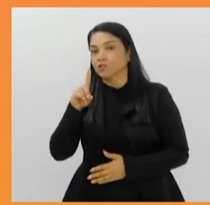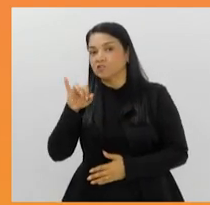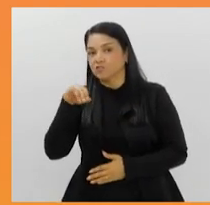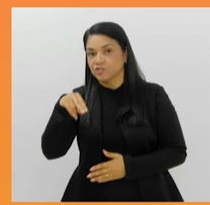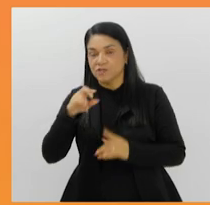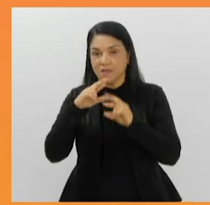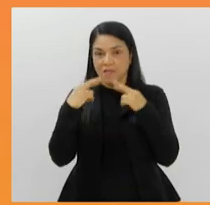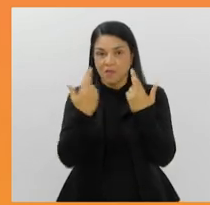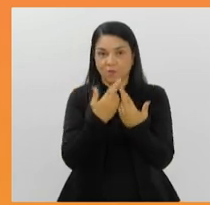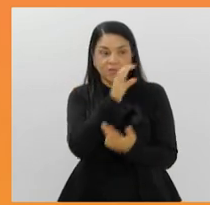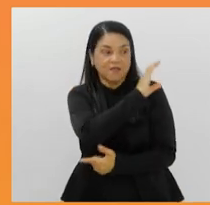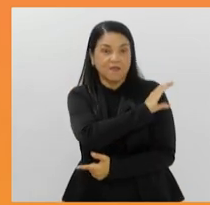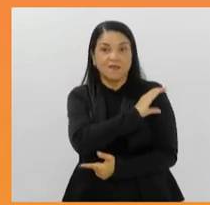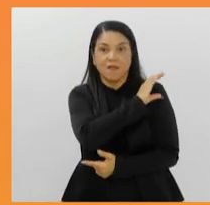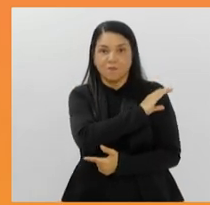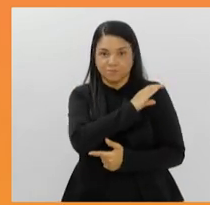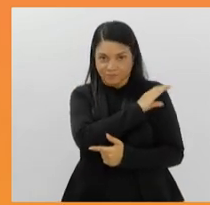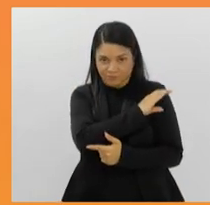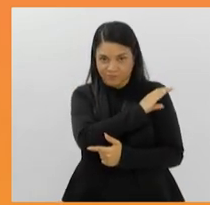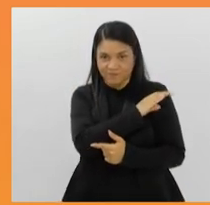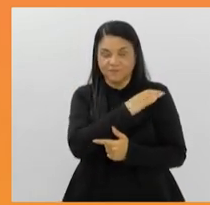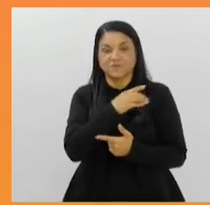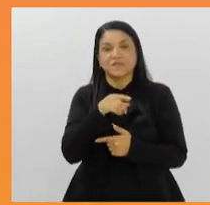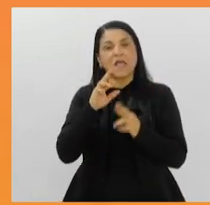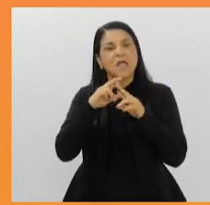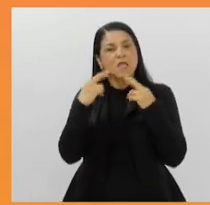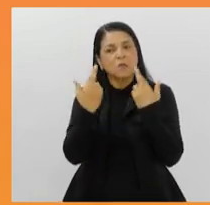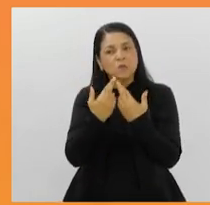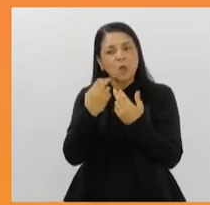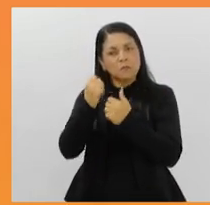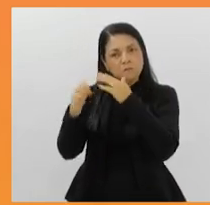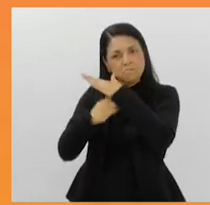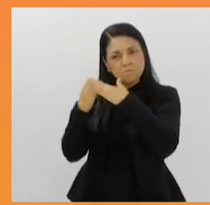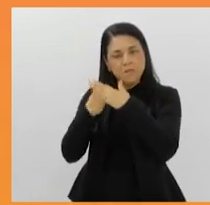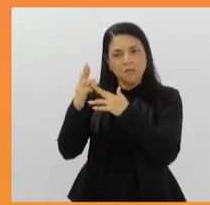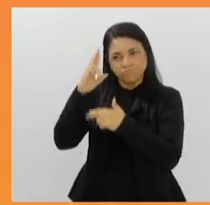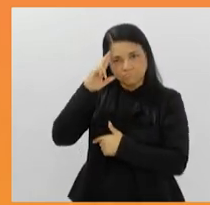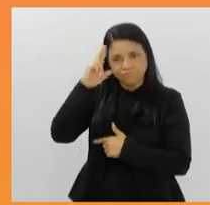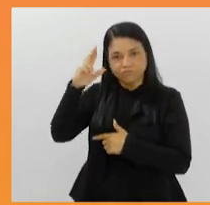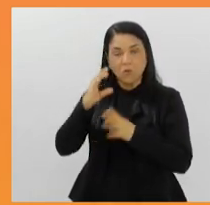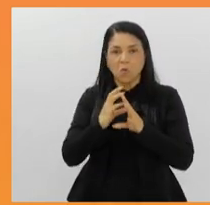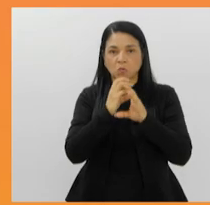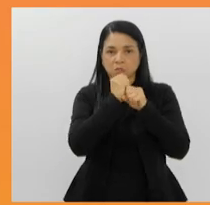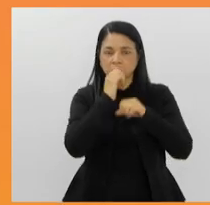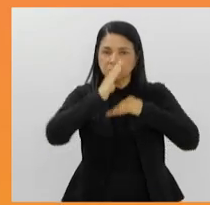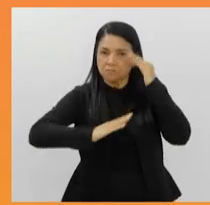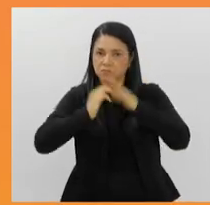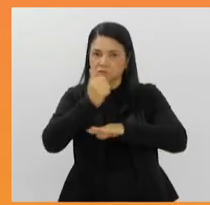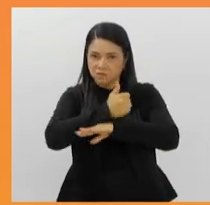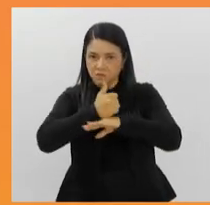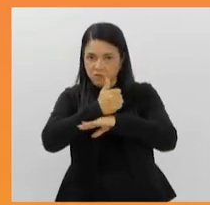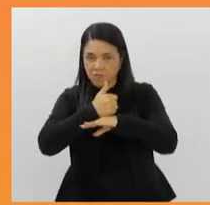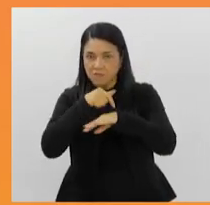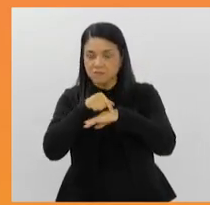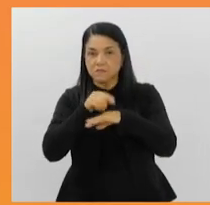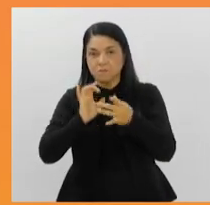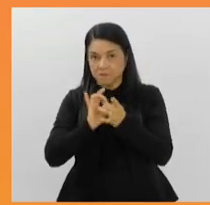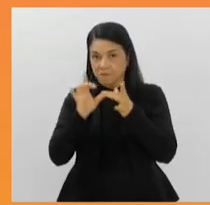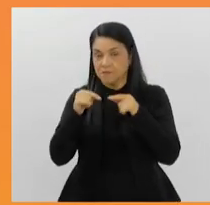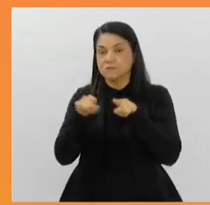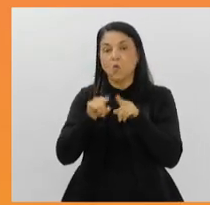em Campos dos Goitacazes. A reunião com empresários, contadores e profissionais liberais teve como